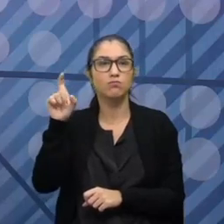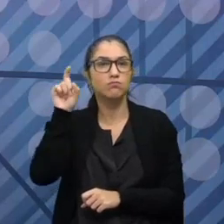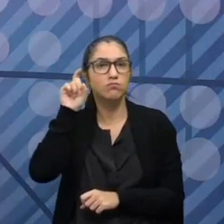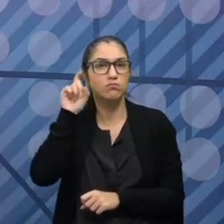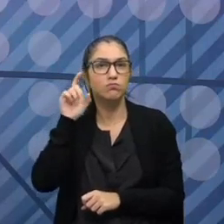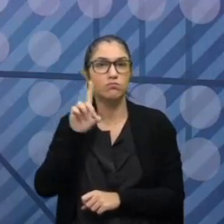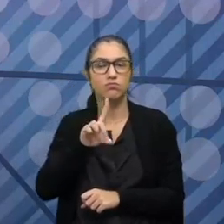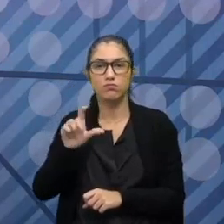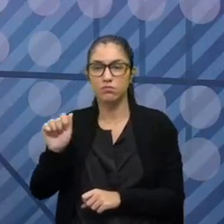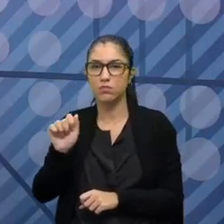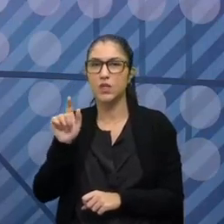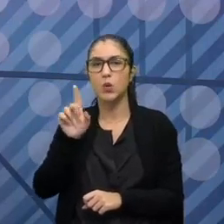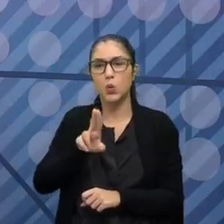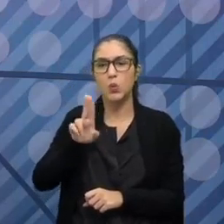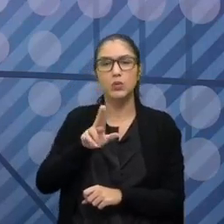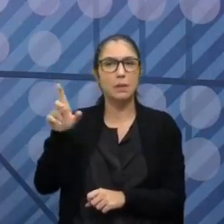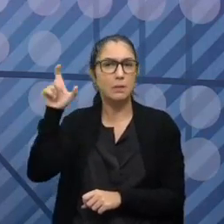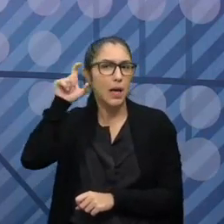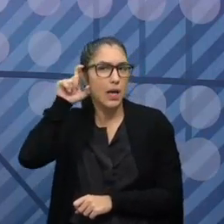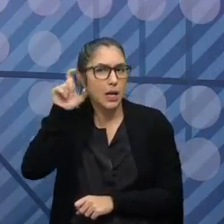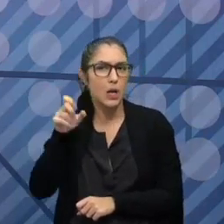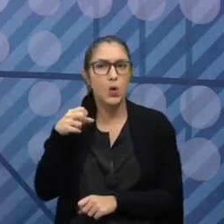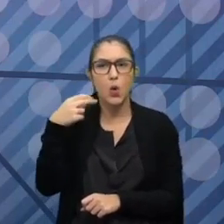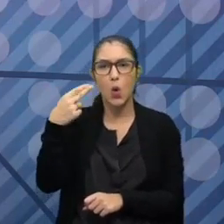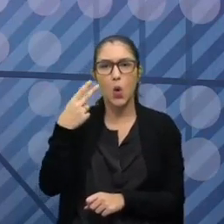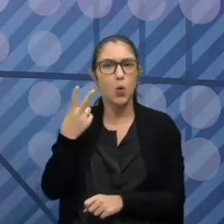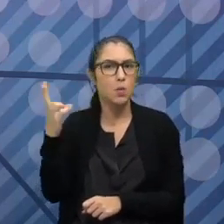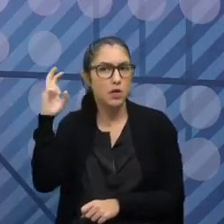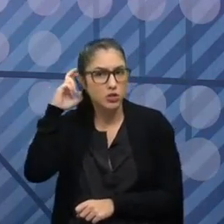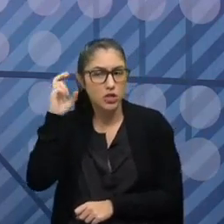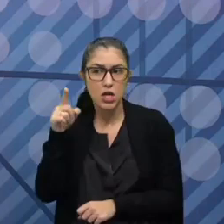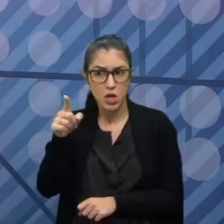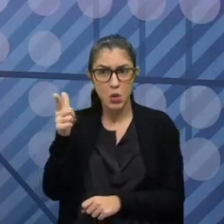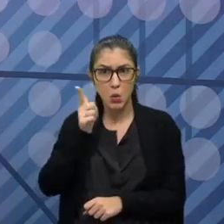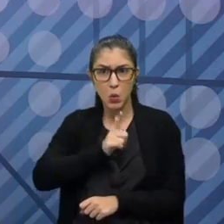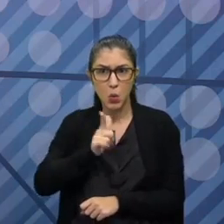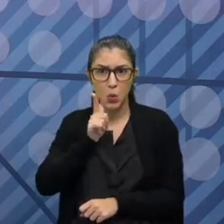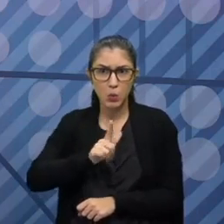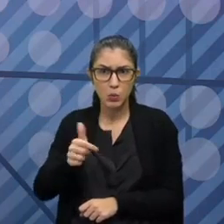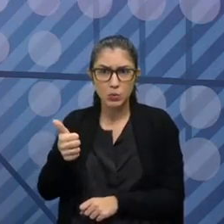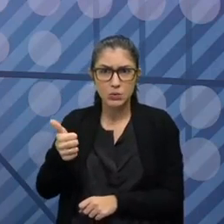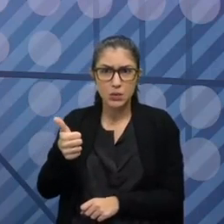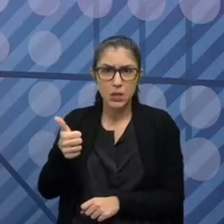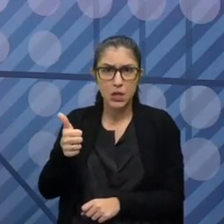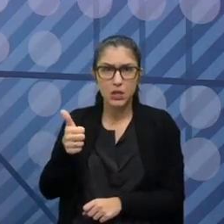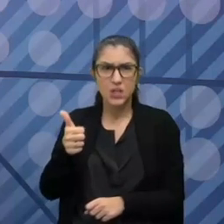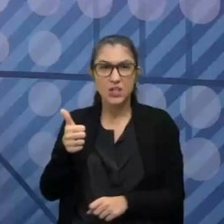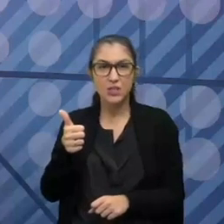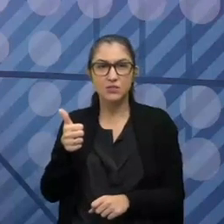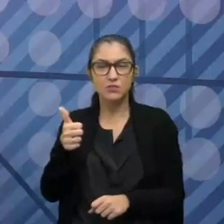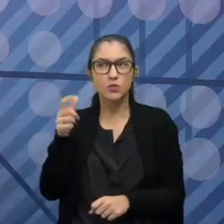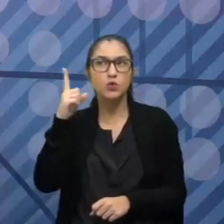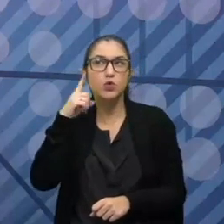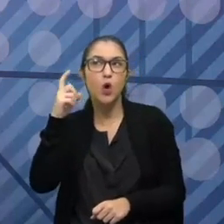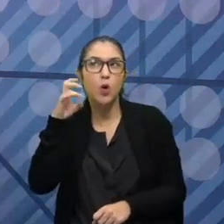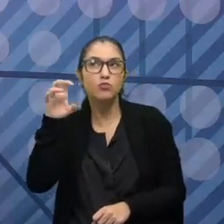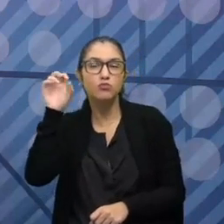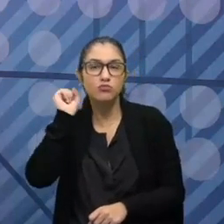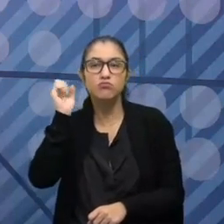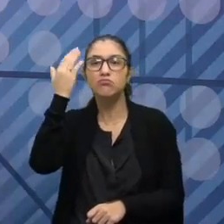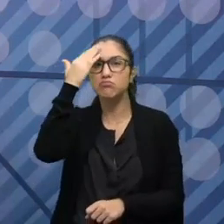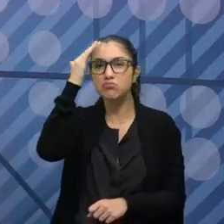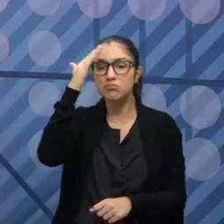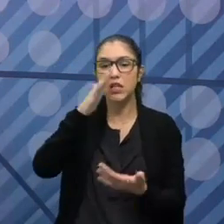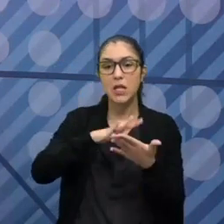se ele usando aparelho auditivo ou implante coclear, ele consegue captar esse som,